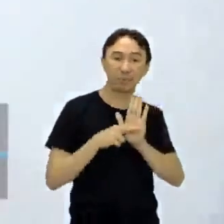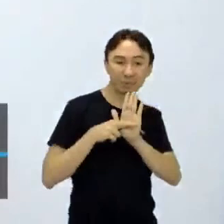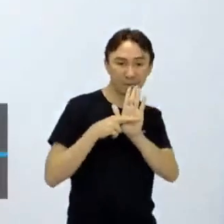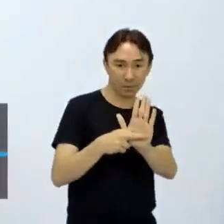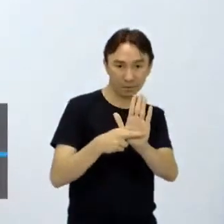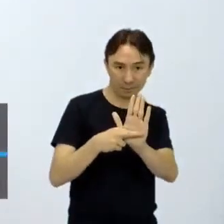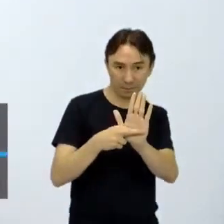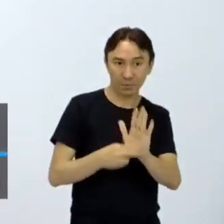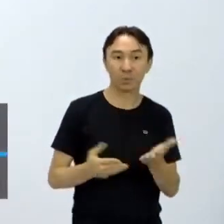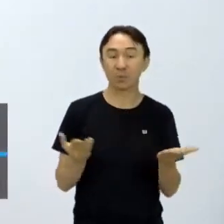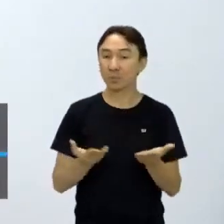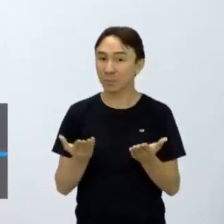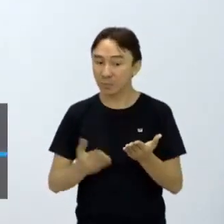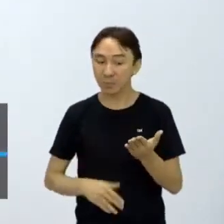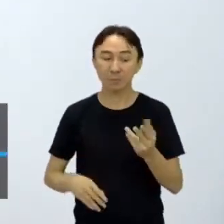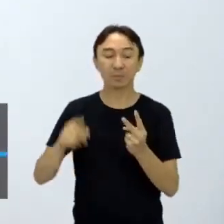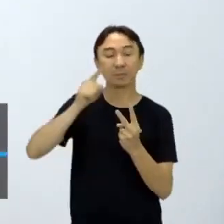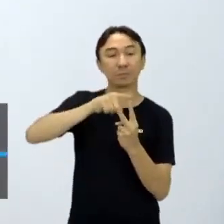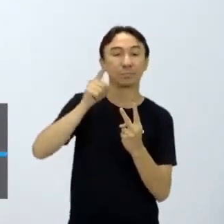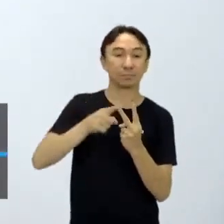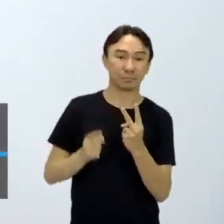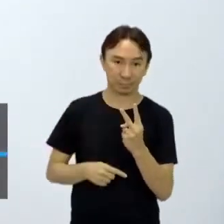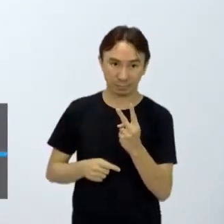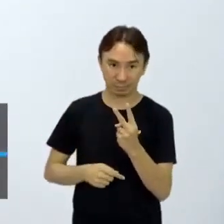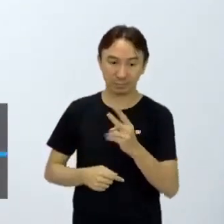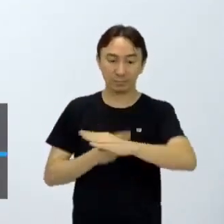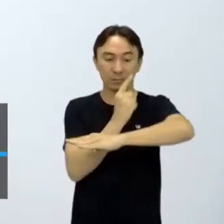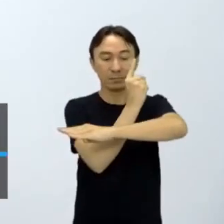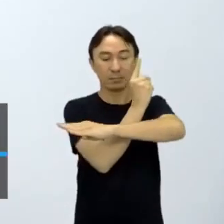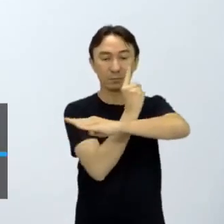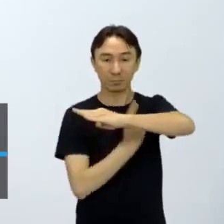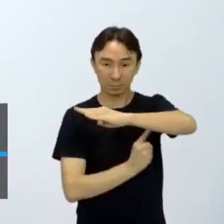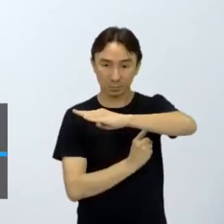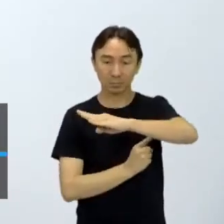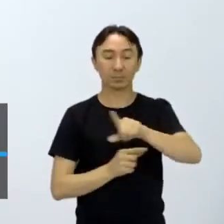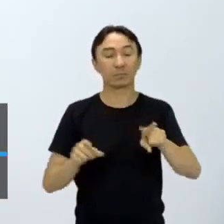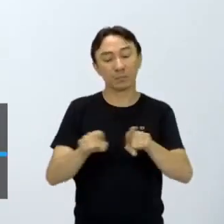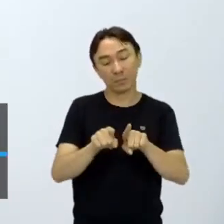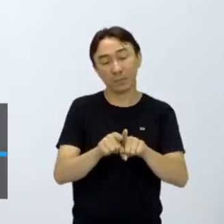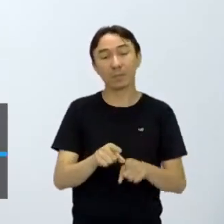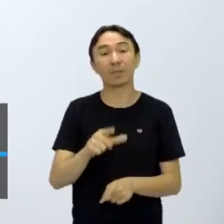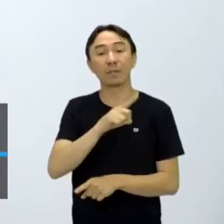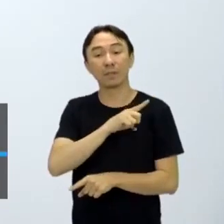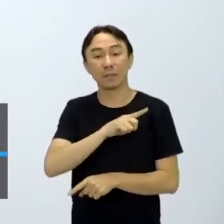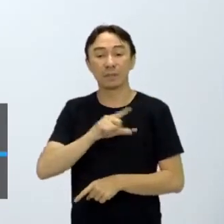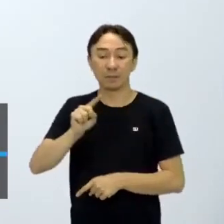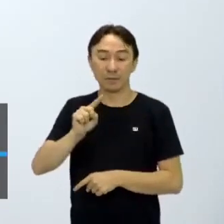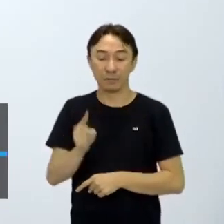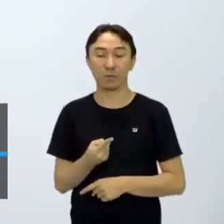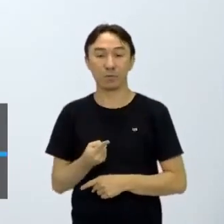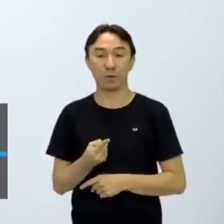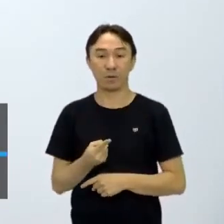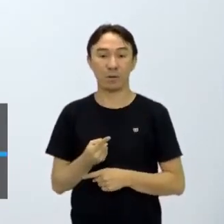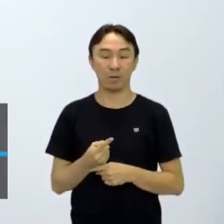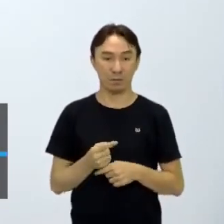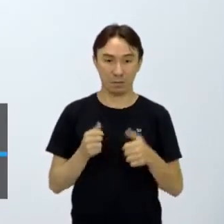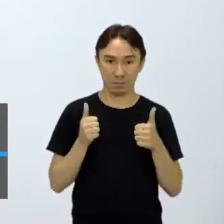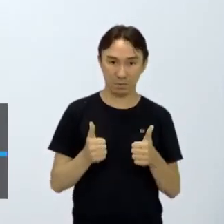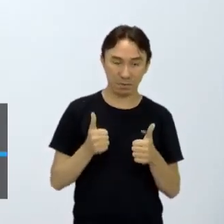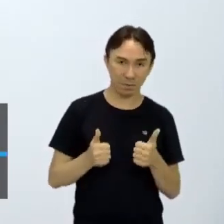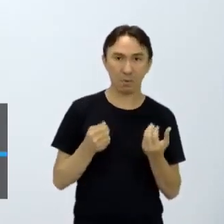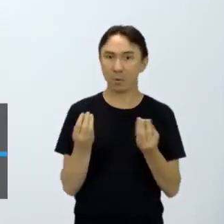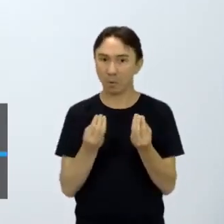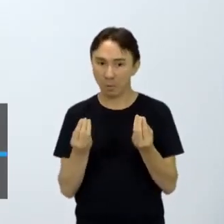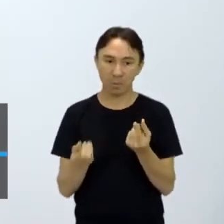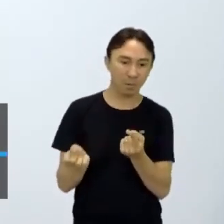duas primeiras, na forma de fração e na forma de decimal. Como a gente escreve um número de fracionário em decimal